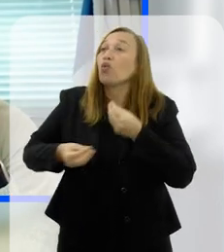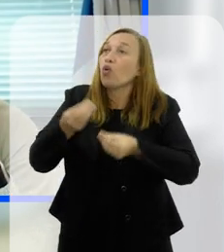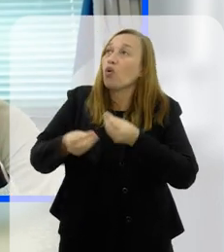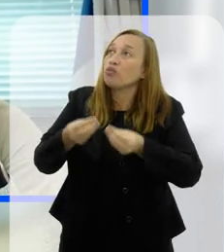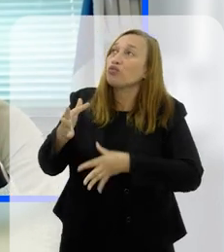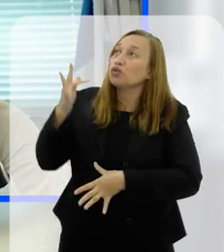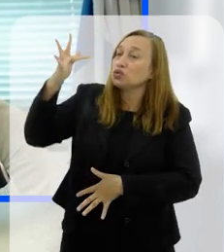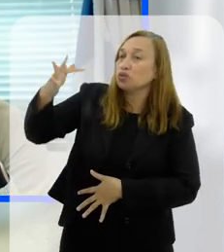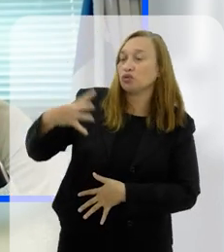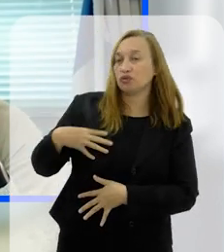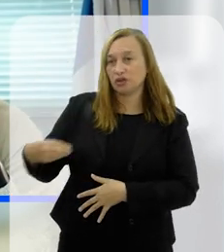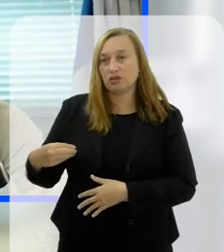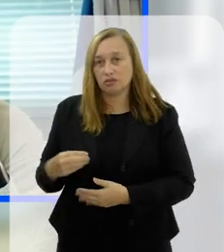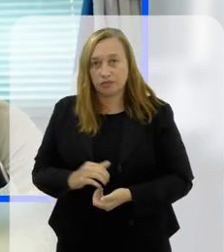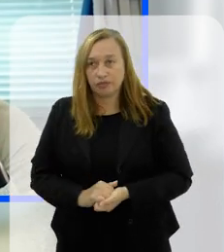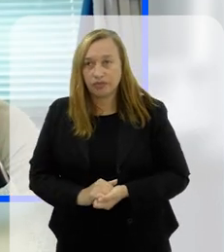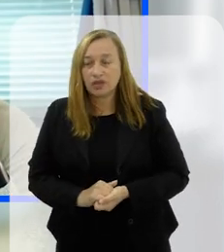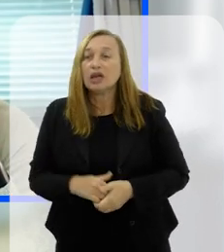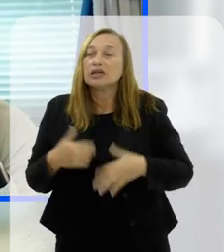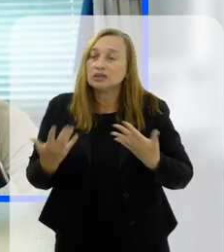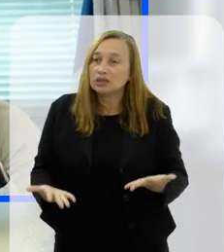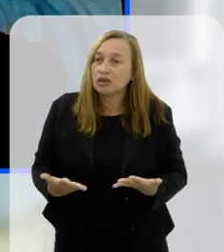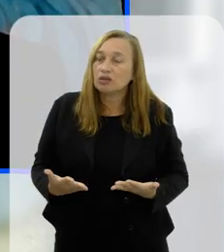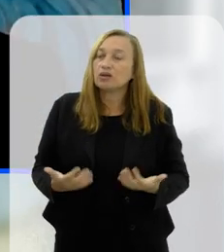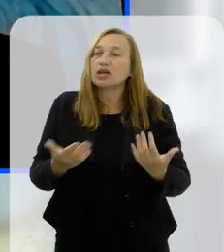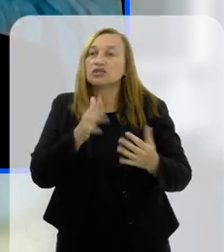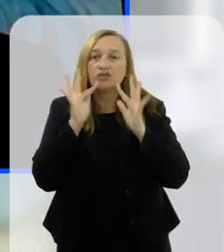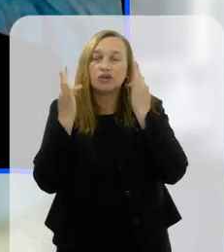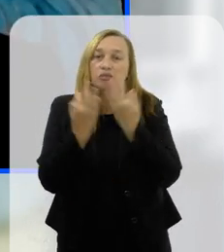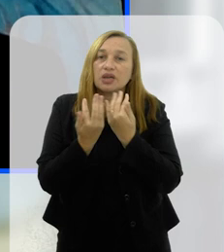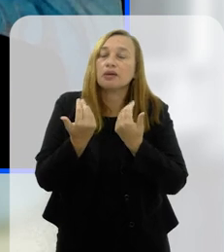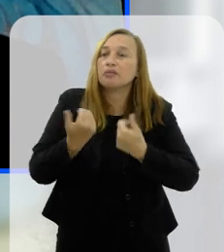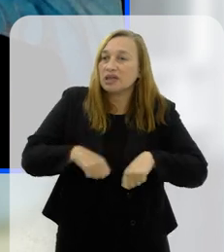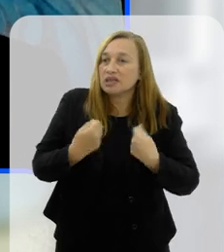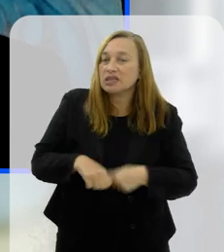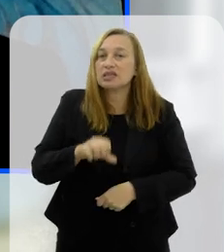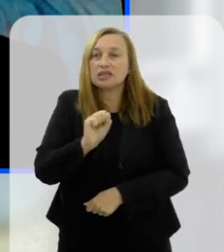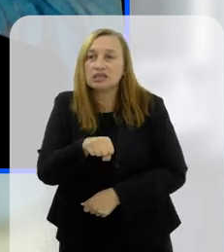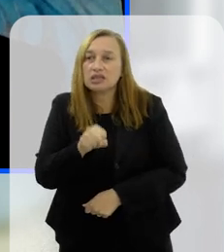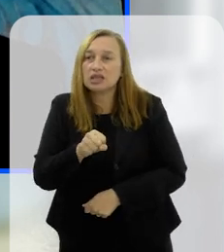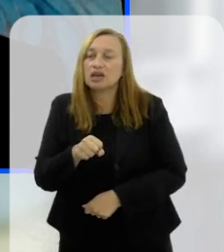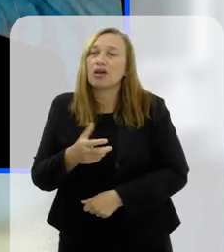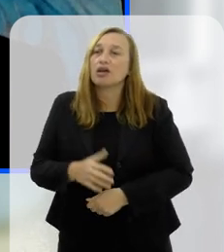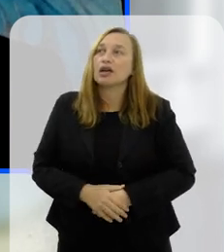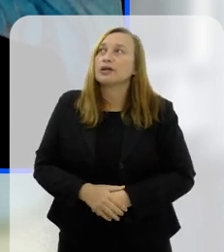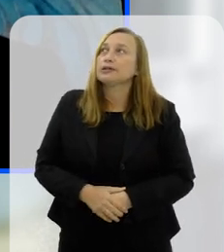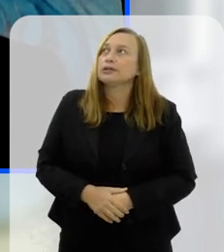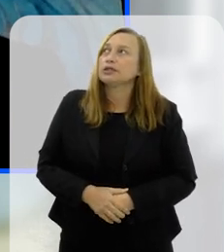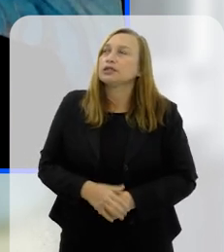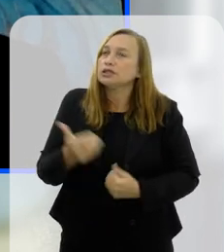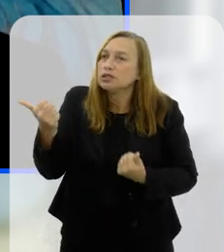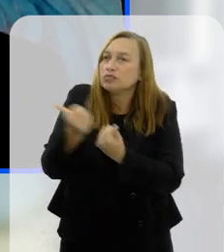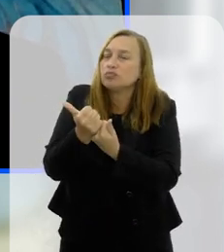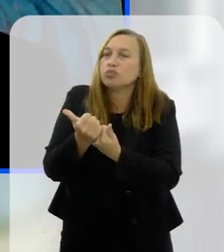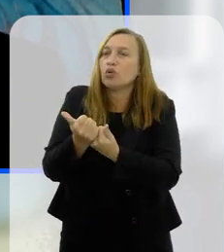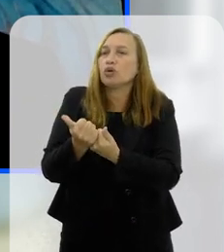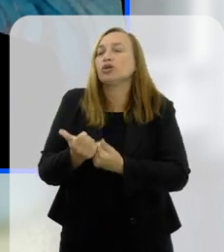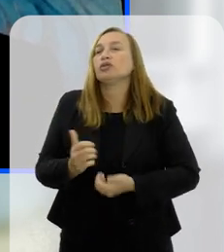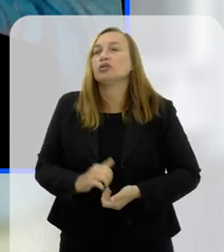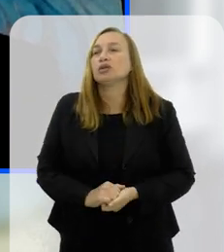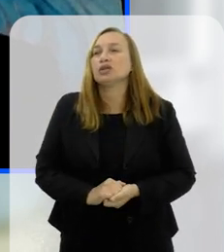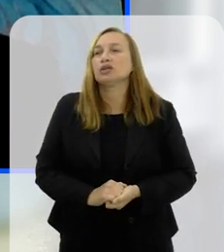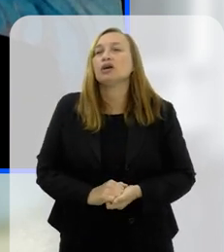vai ser o futuro do meu filho então é algo assim que as famílias precisam sim de de de de